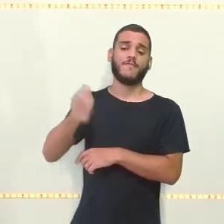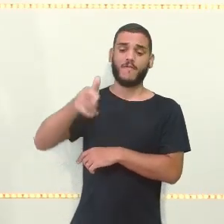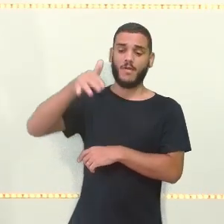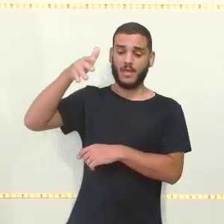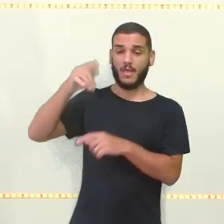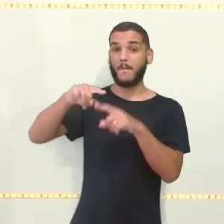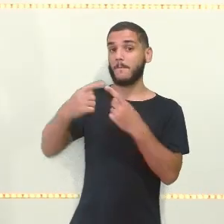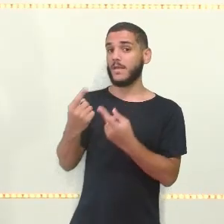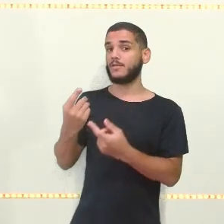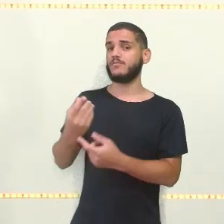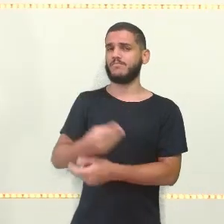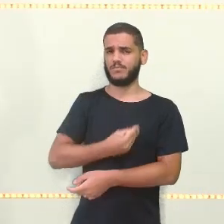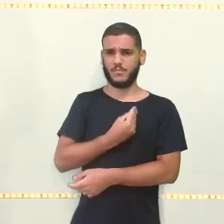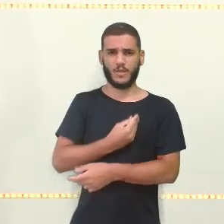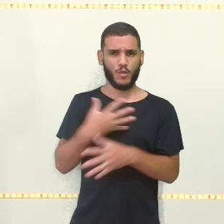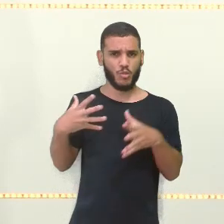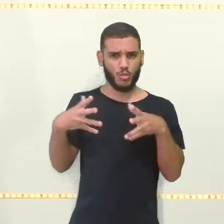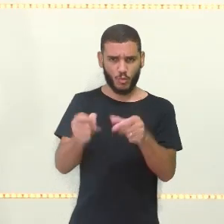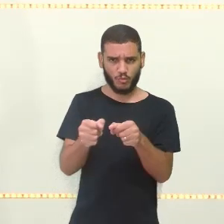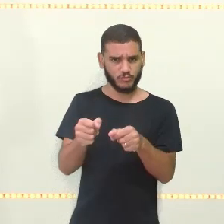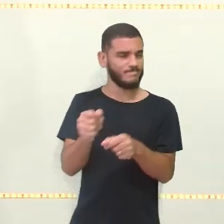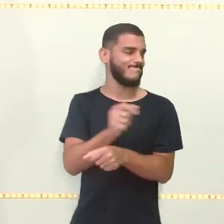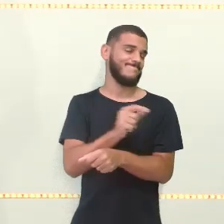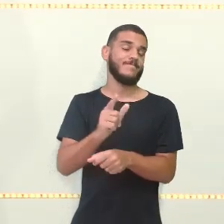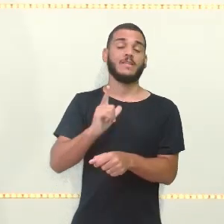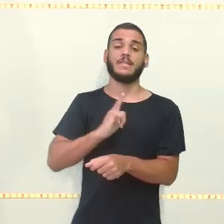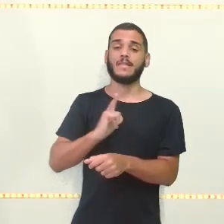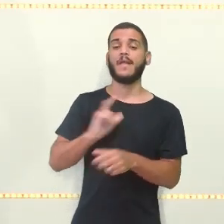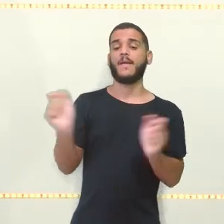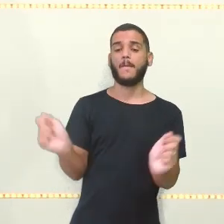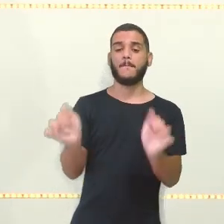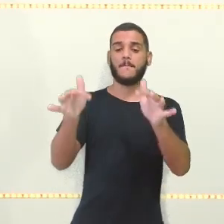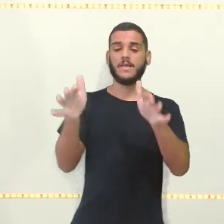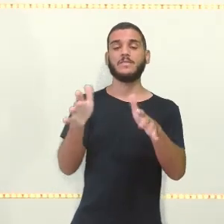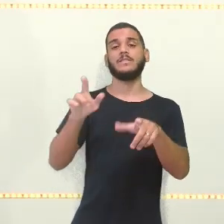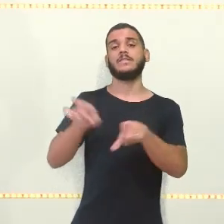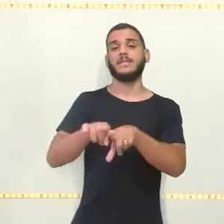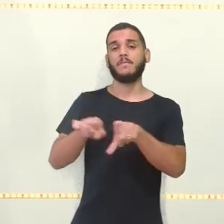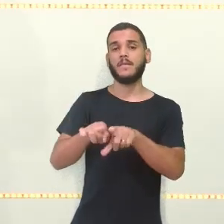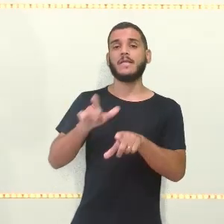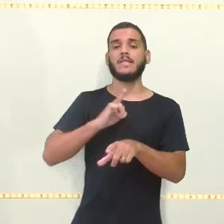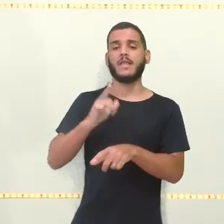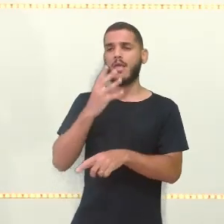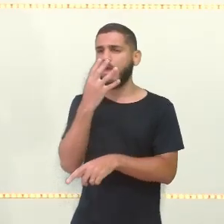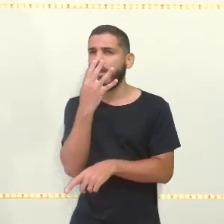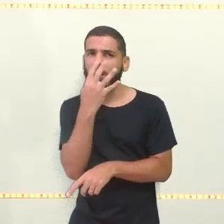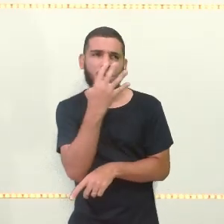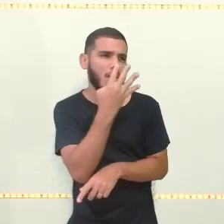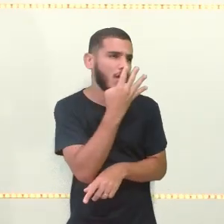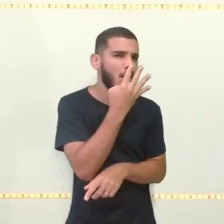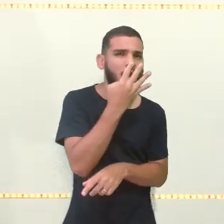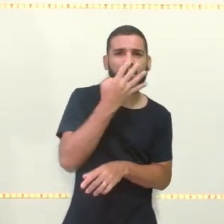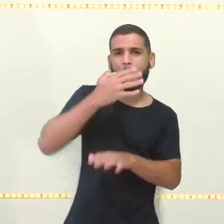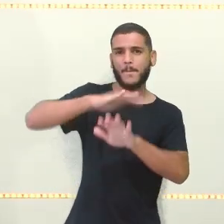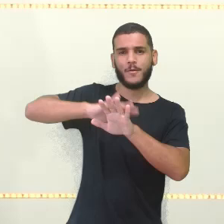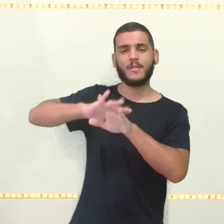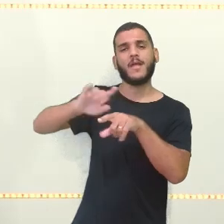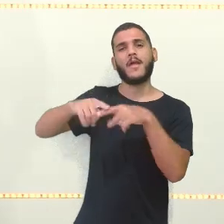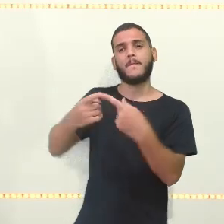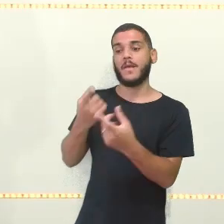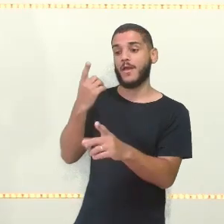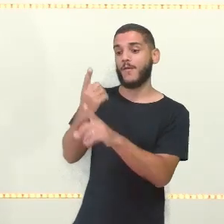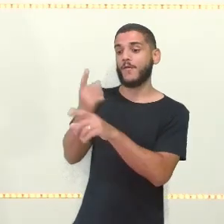não em todos. Certo? Sempre há uma magia, um encantamento e também sempre encontramos